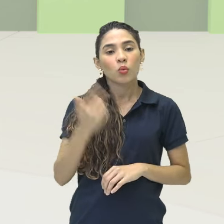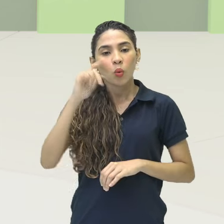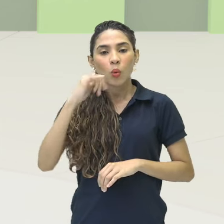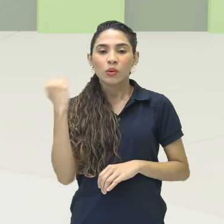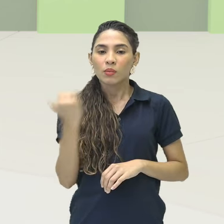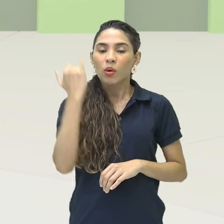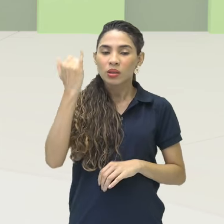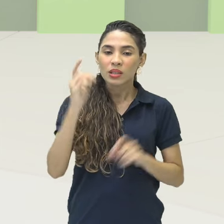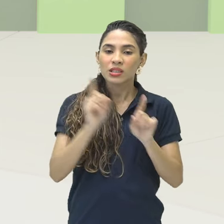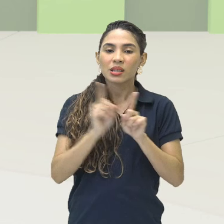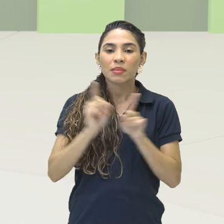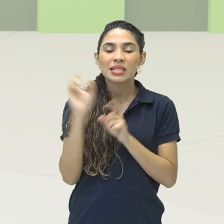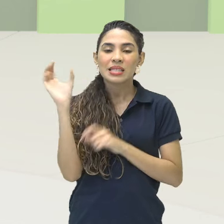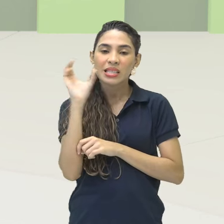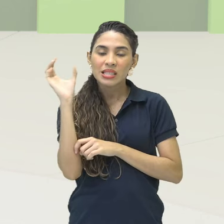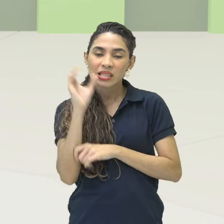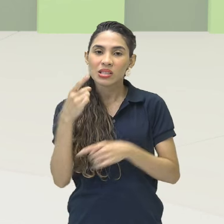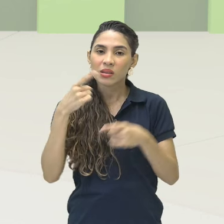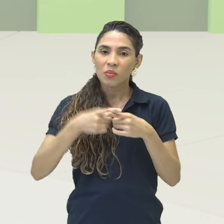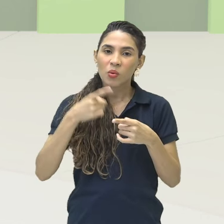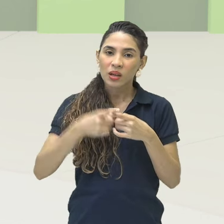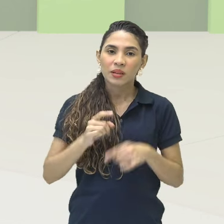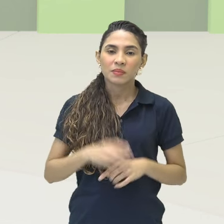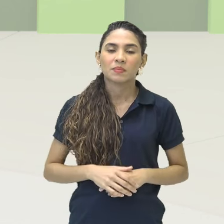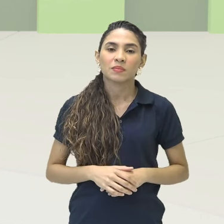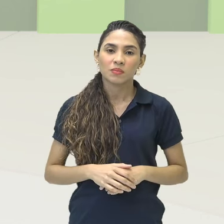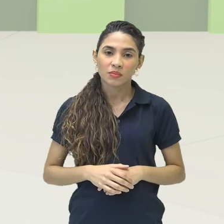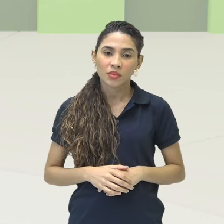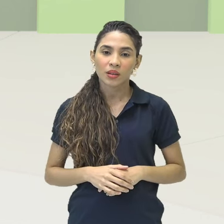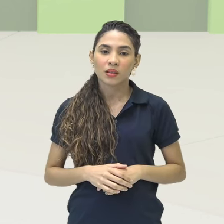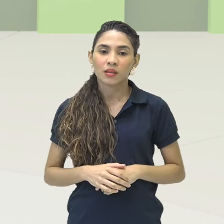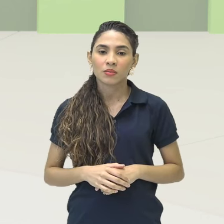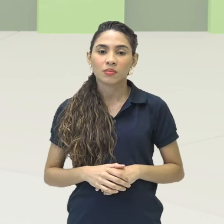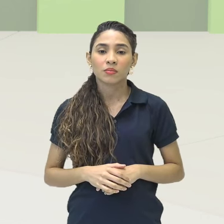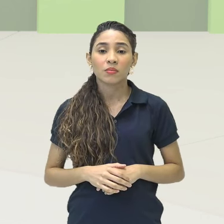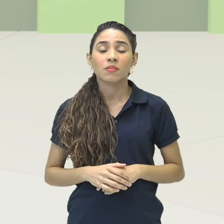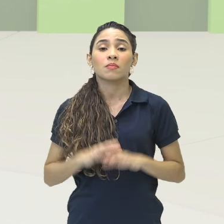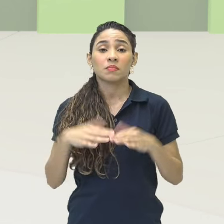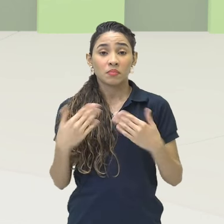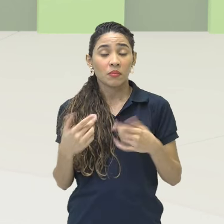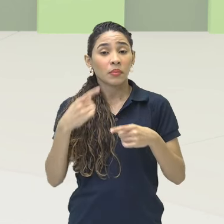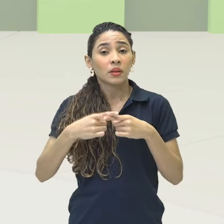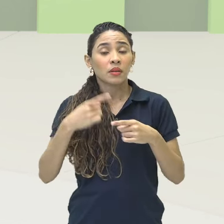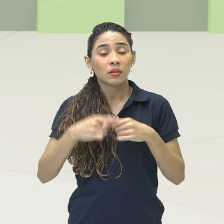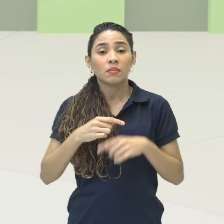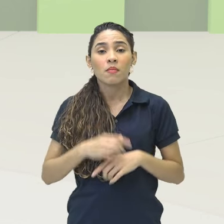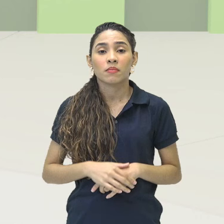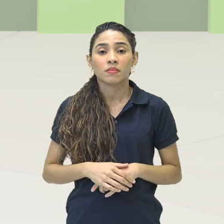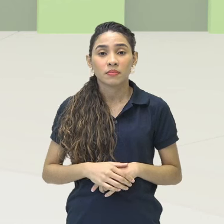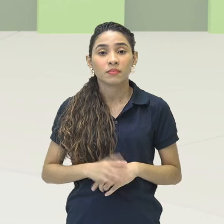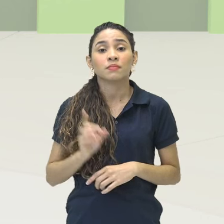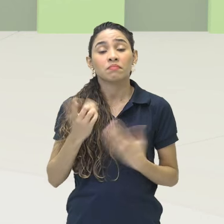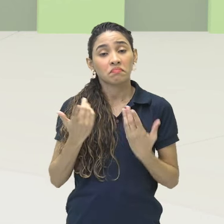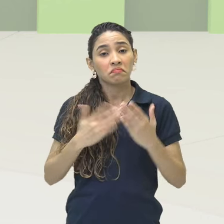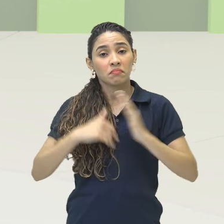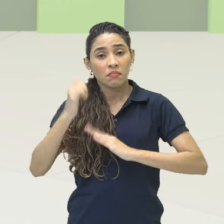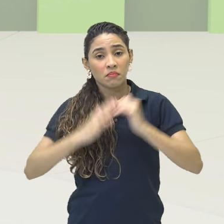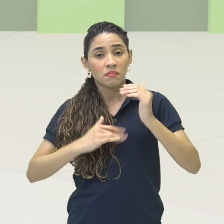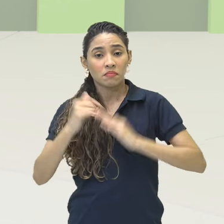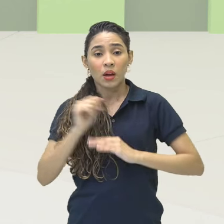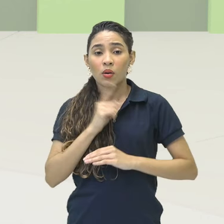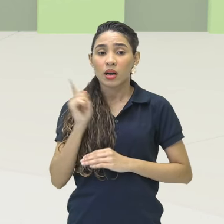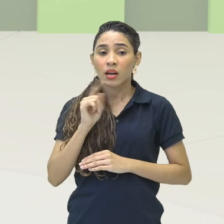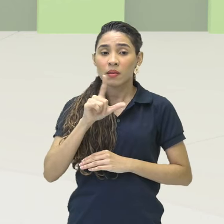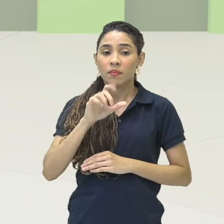importante cientista. Né? Por quê? Por que ele ficou conhecido como um pai da química moderna? Porque foi através dele, né, o